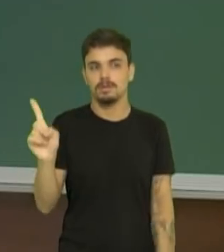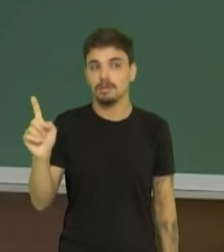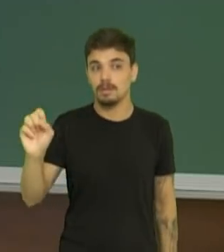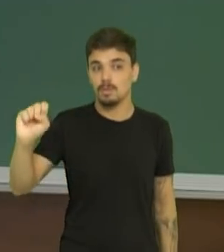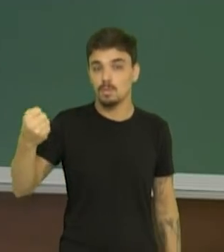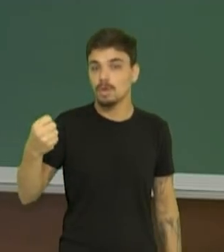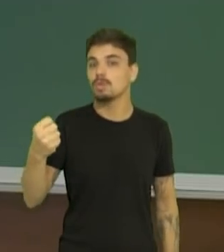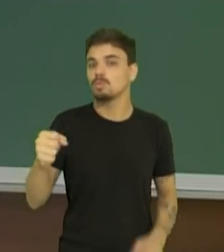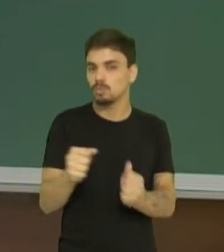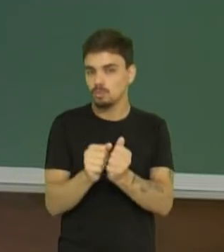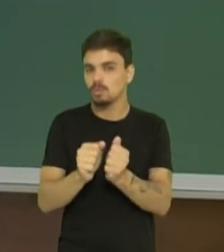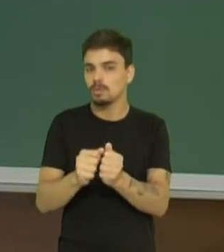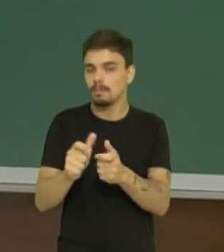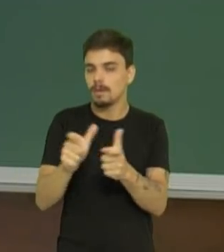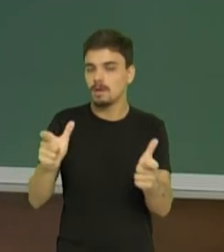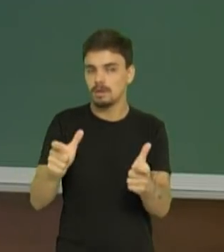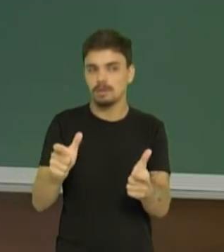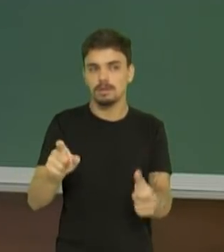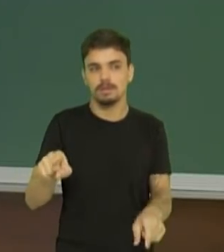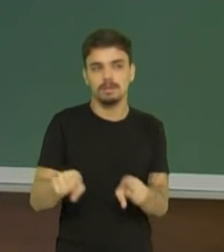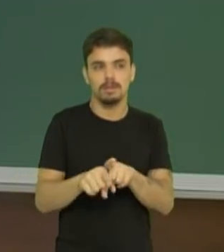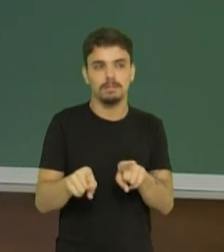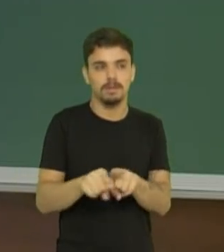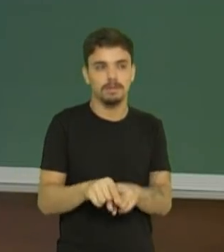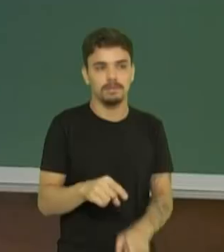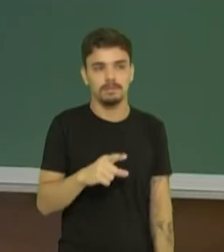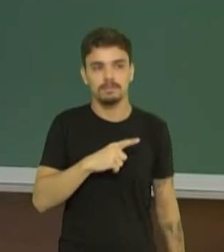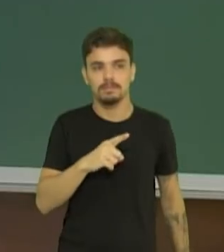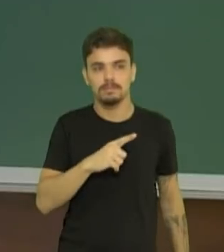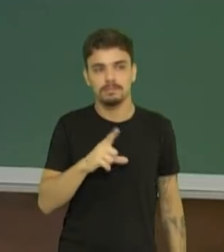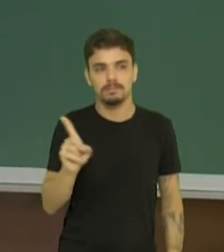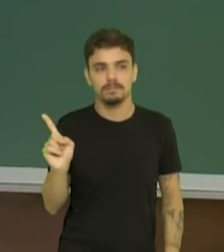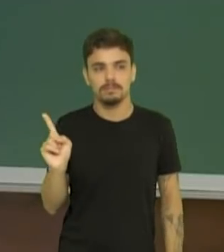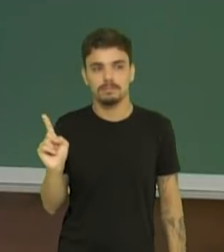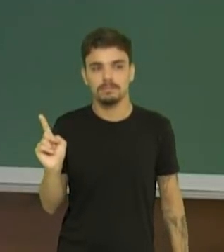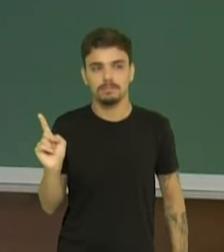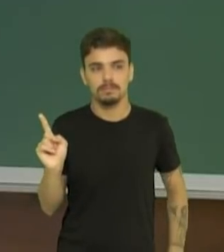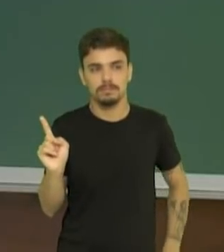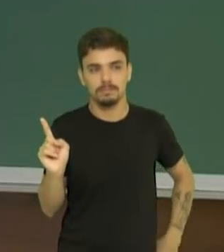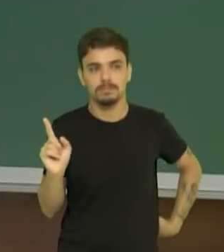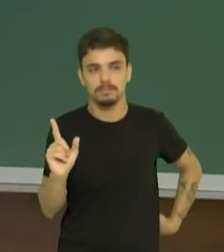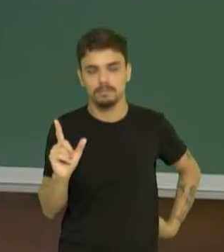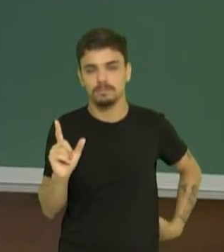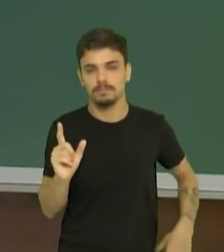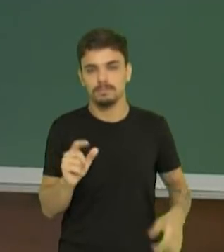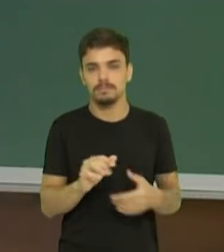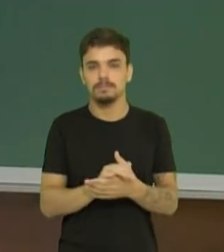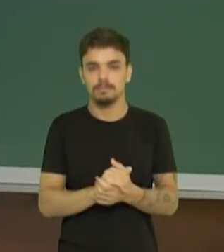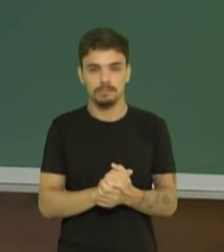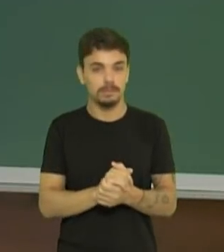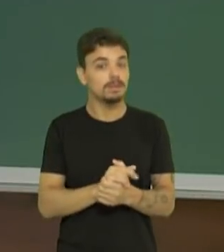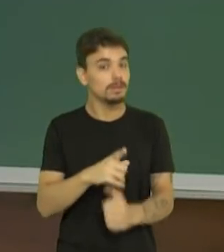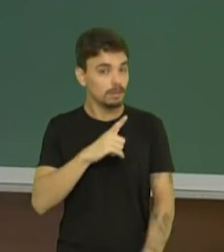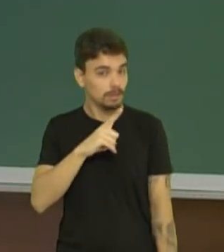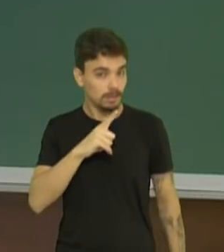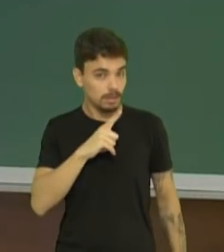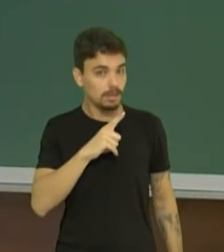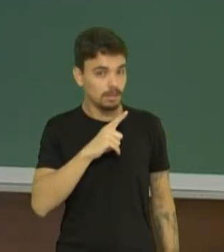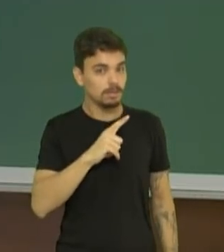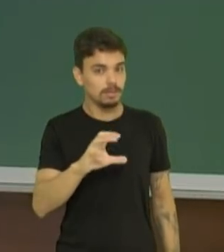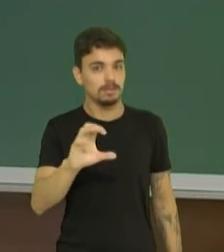ali. E aqui eu também vou ter aproximadamente 0,45. Então, aqui eu já consigo desempatar e